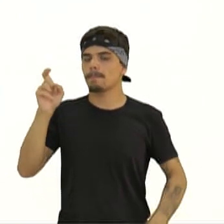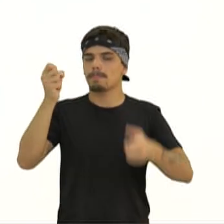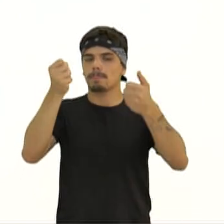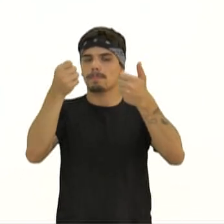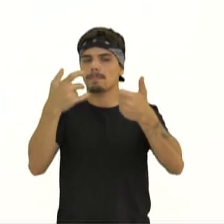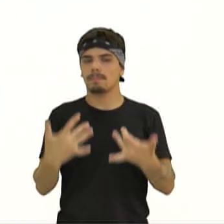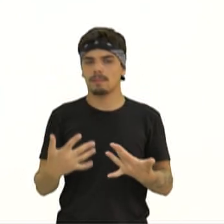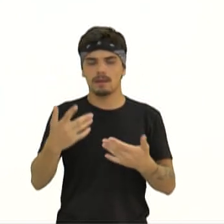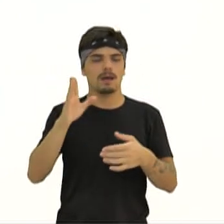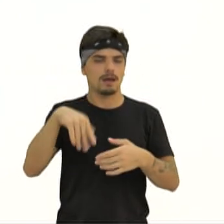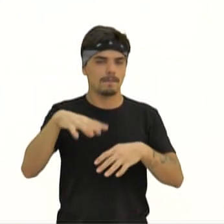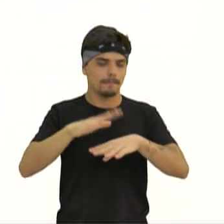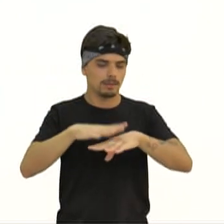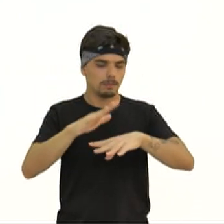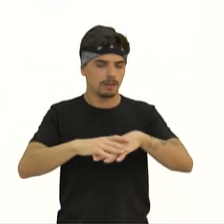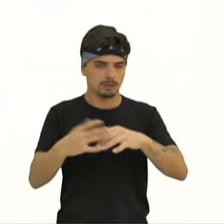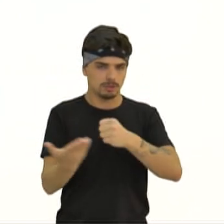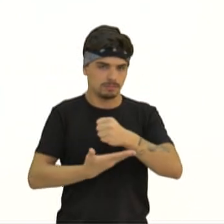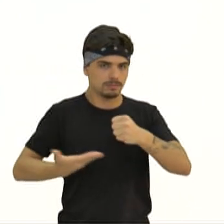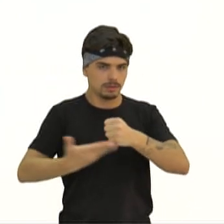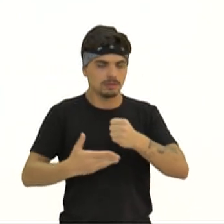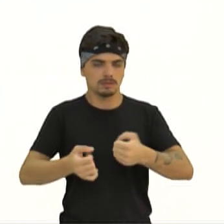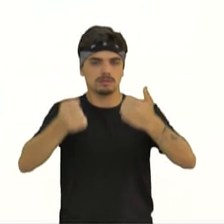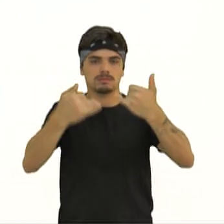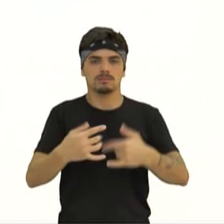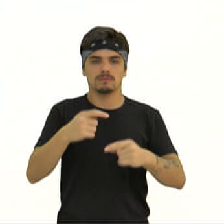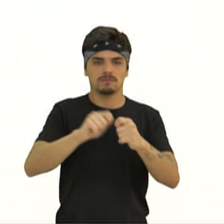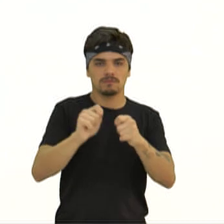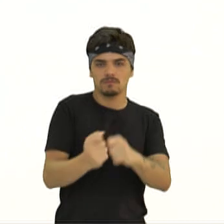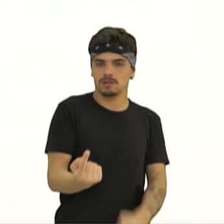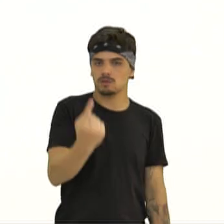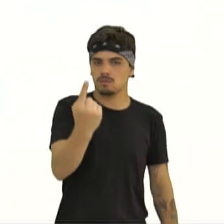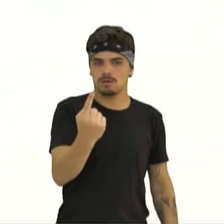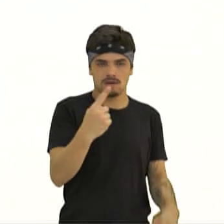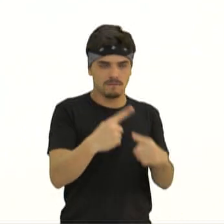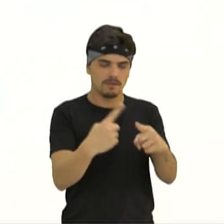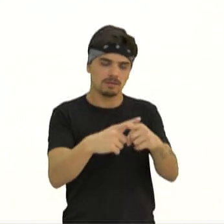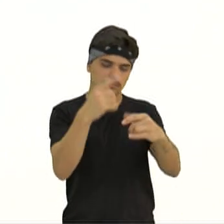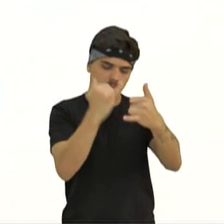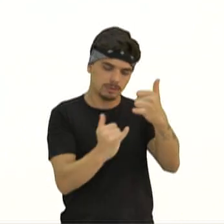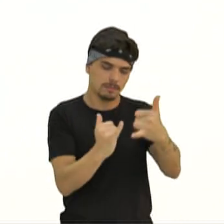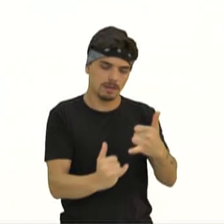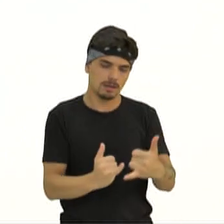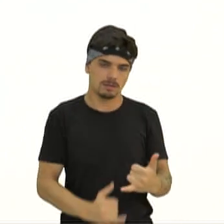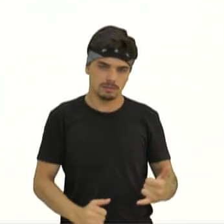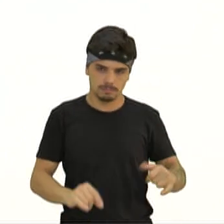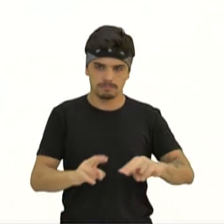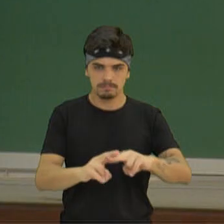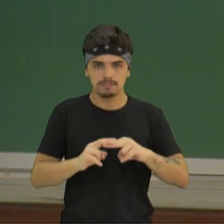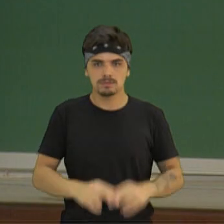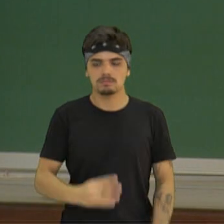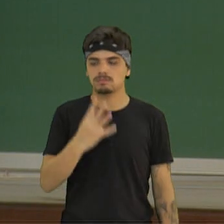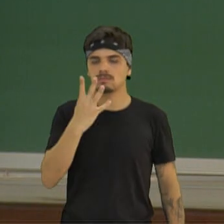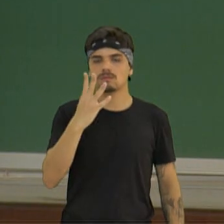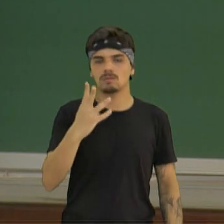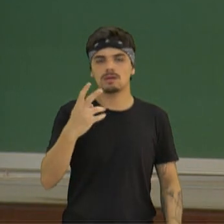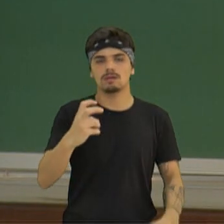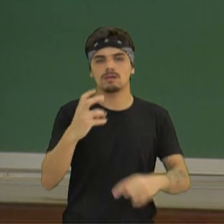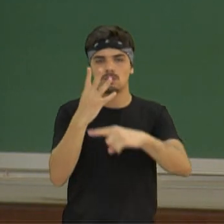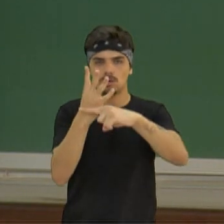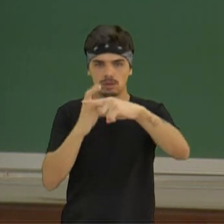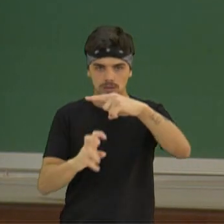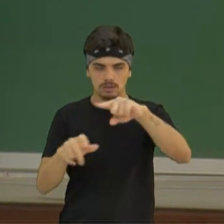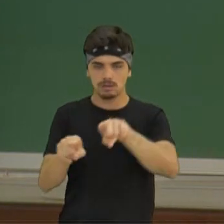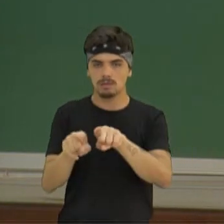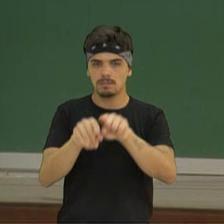questão de matemática básica. Faz uma vez, os exercícios vão ser semelhantes. Então, aqui, 4/5, então, eu